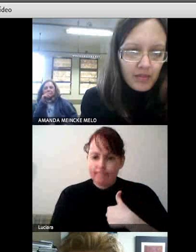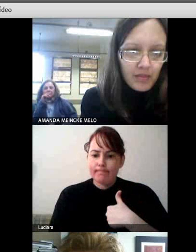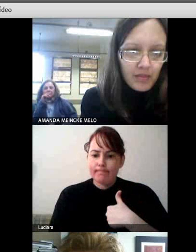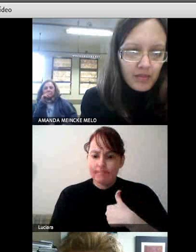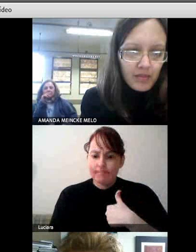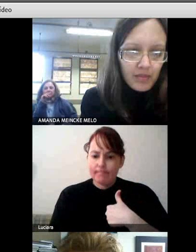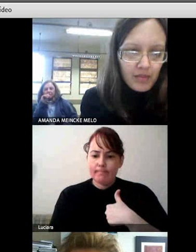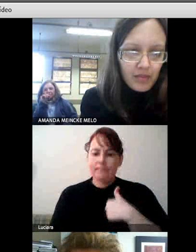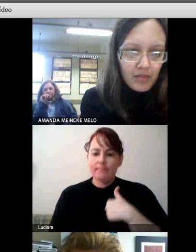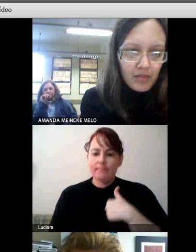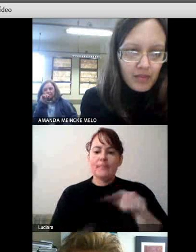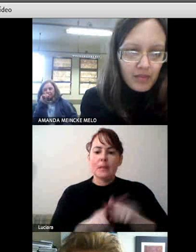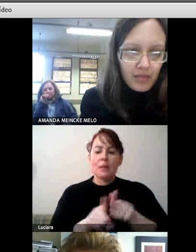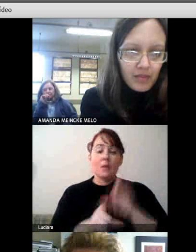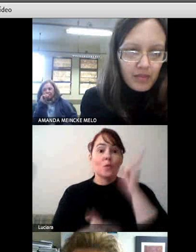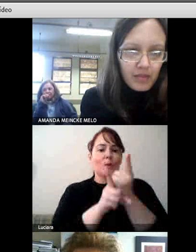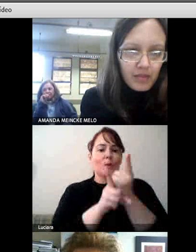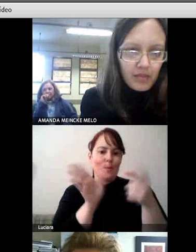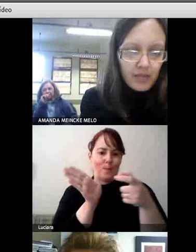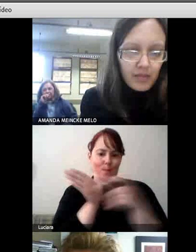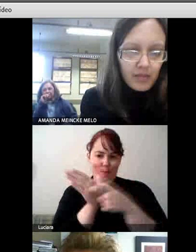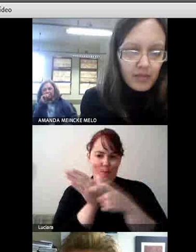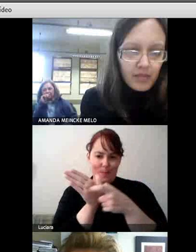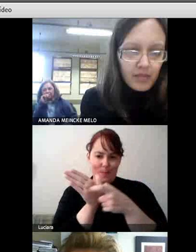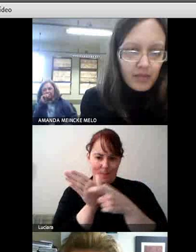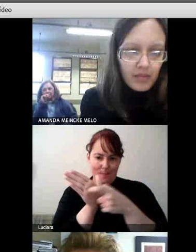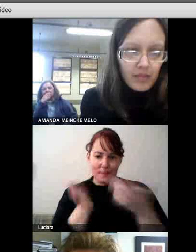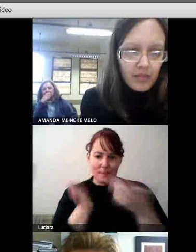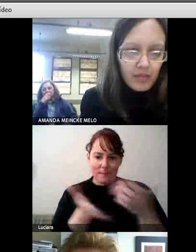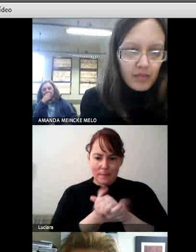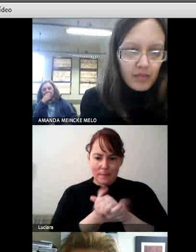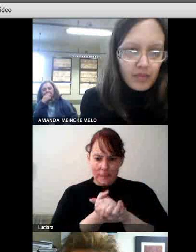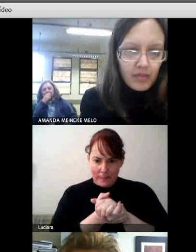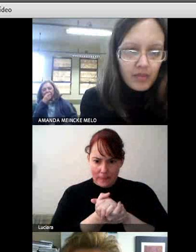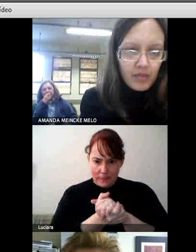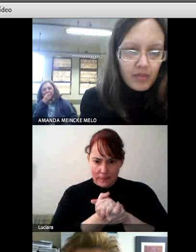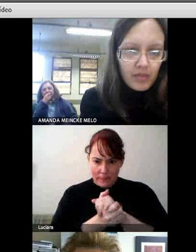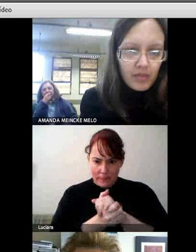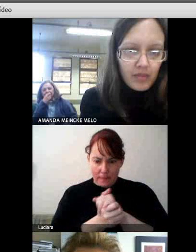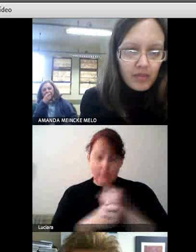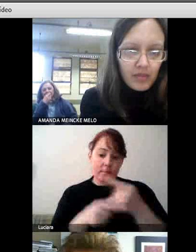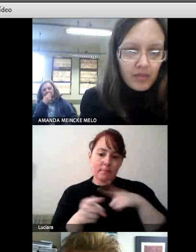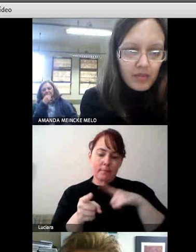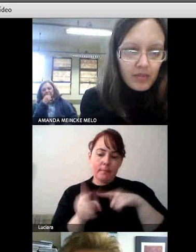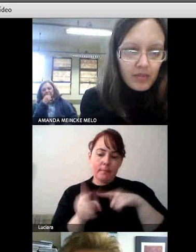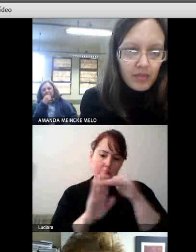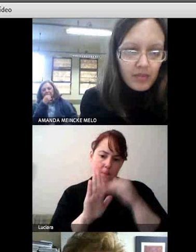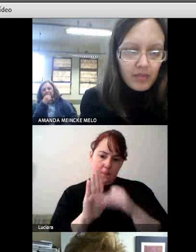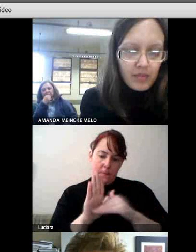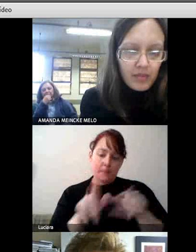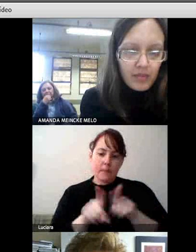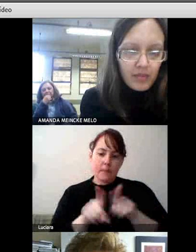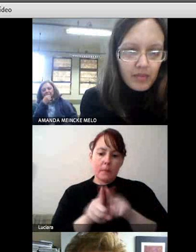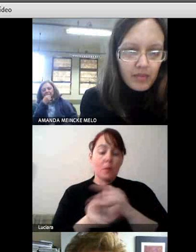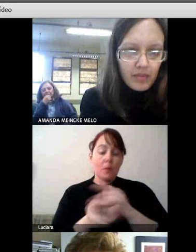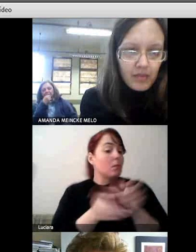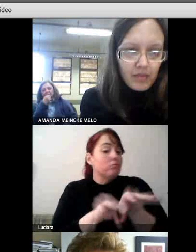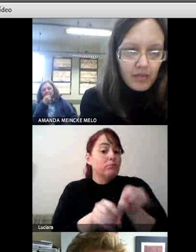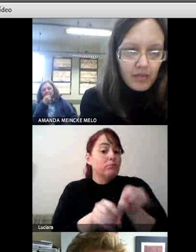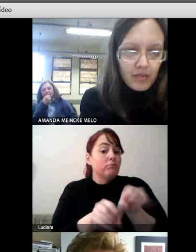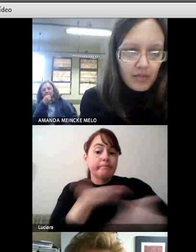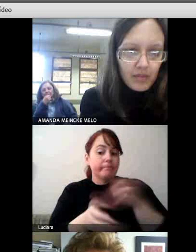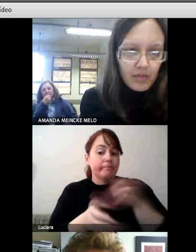alunos. Eu quero ver. Porque se enquanto não vê, ela tem medo, ela não se anima a começar, não se entrega. Como eles estão dizendo aqui, elas não